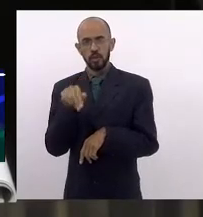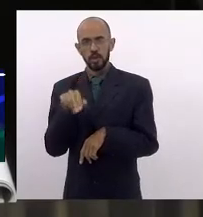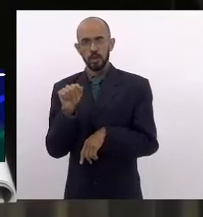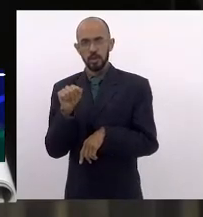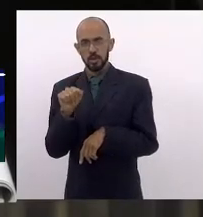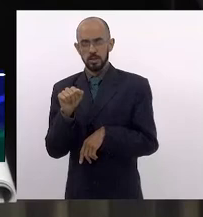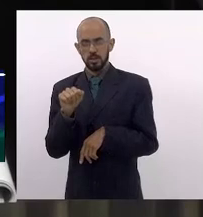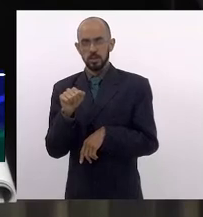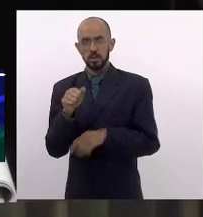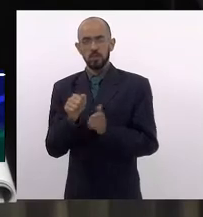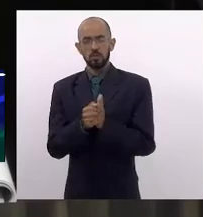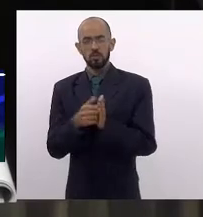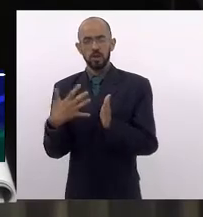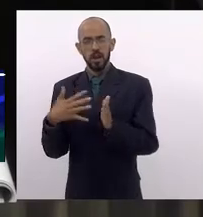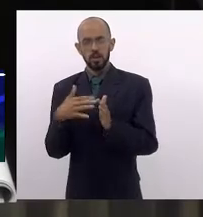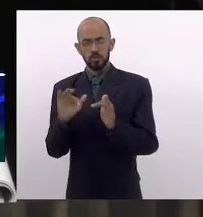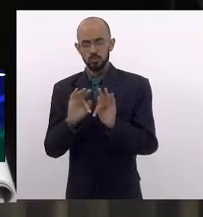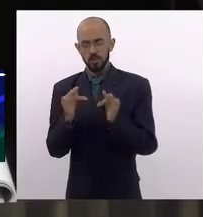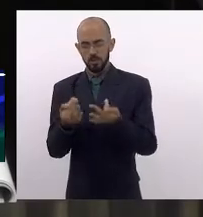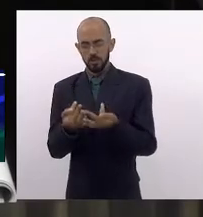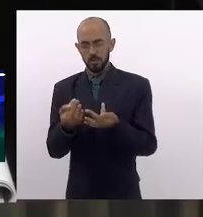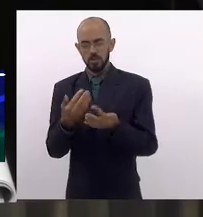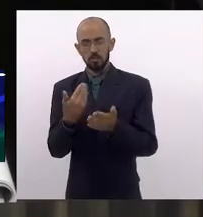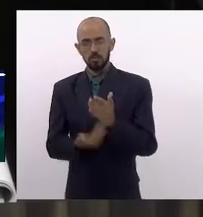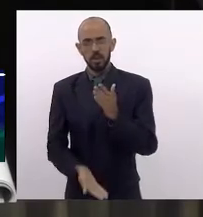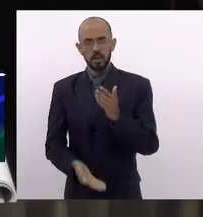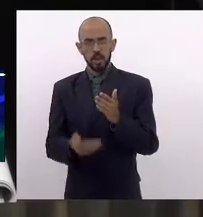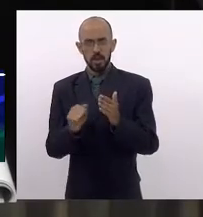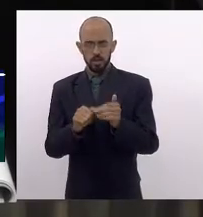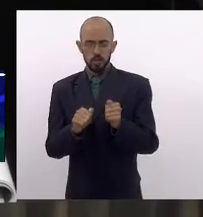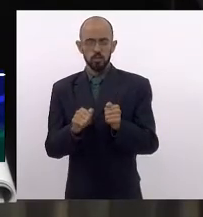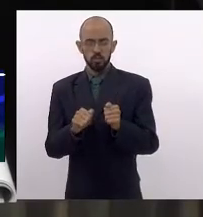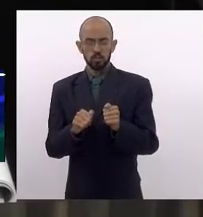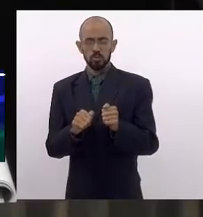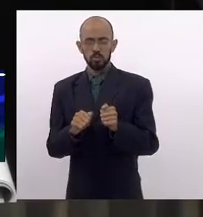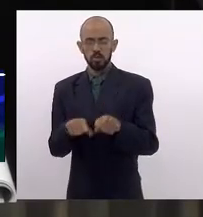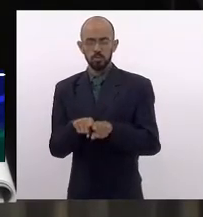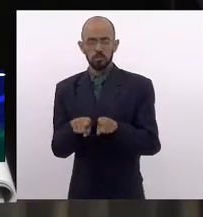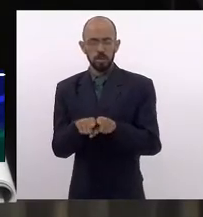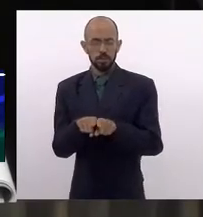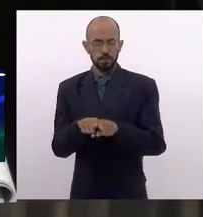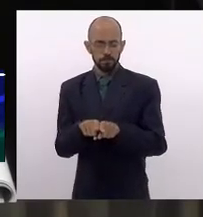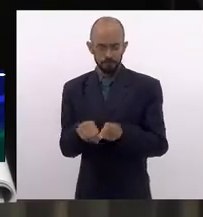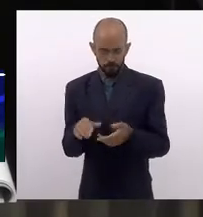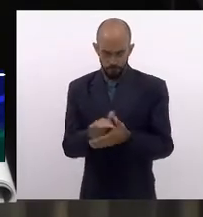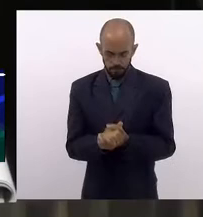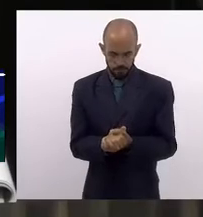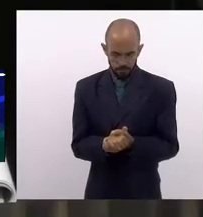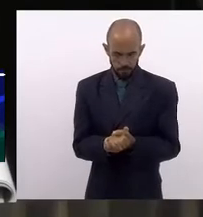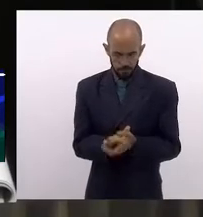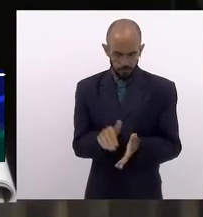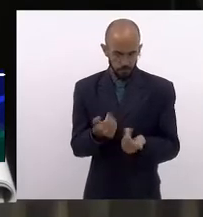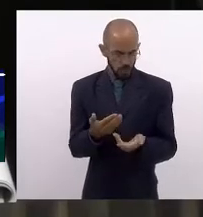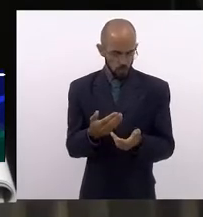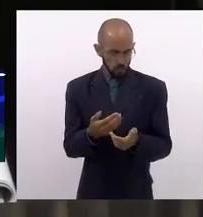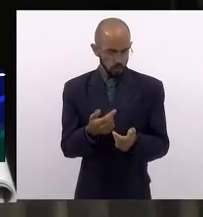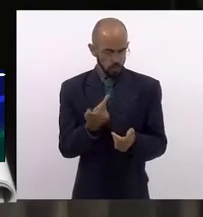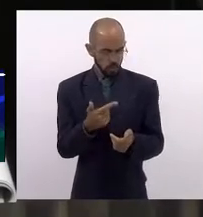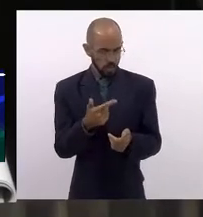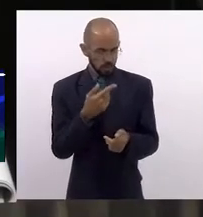perderam seus entes queridos então eu faço um apelo sem levar em conta os questionamento Tribunal de Contas